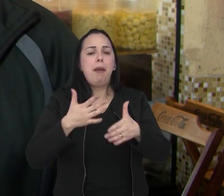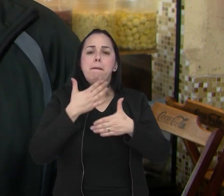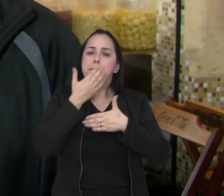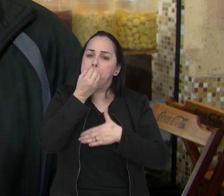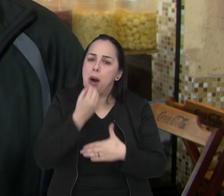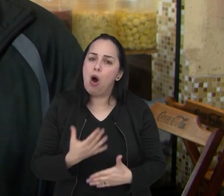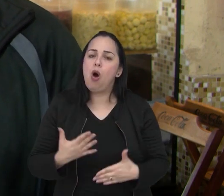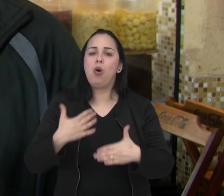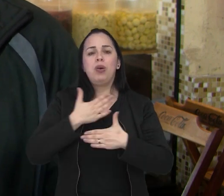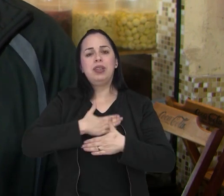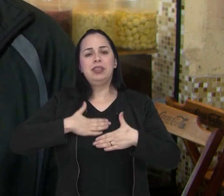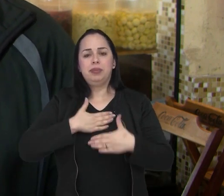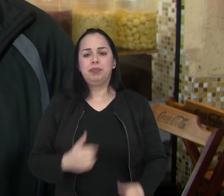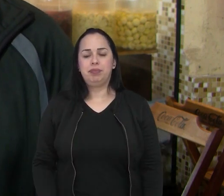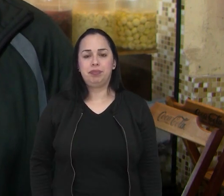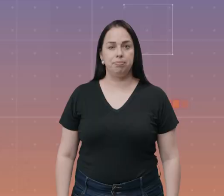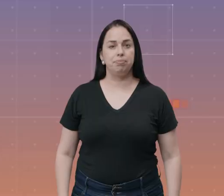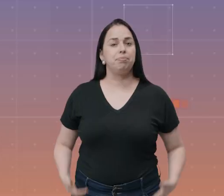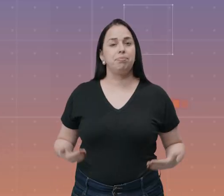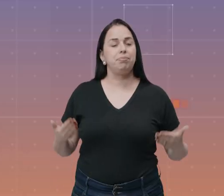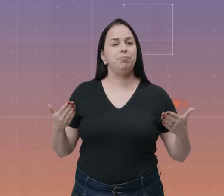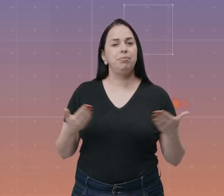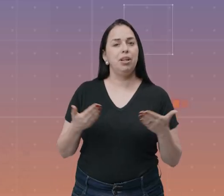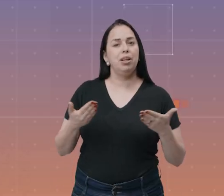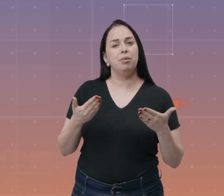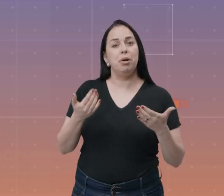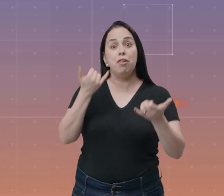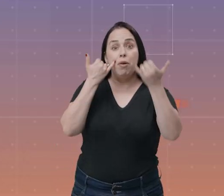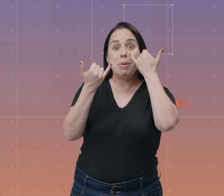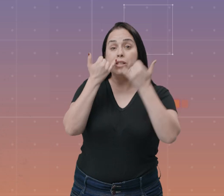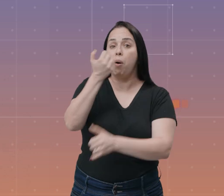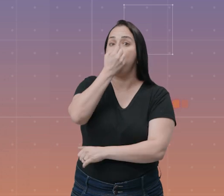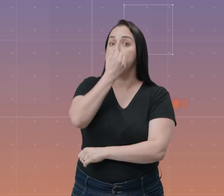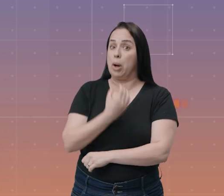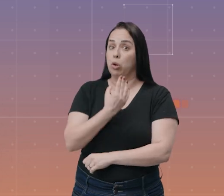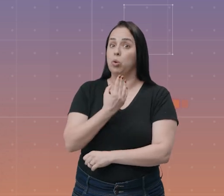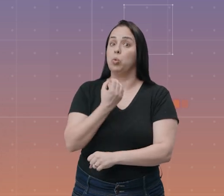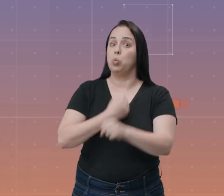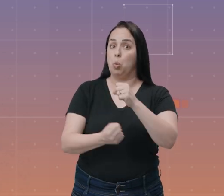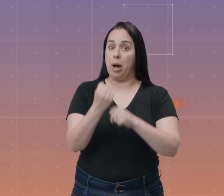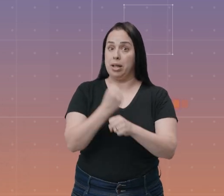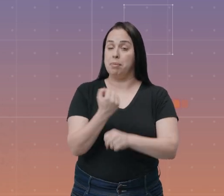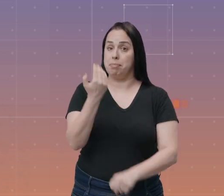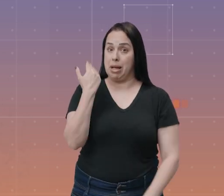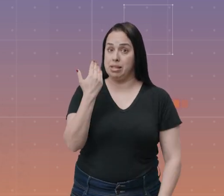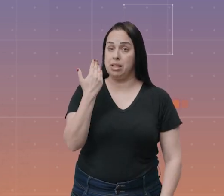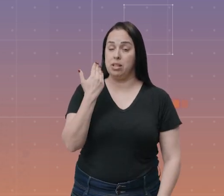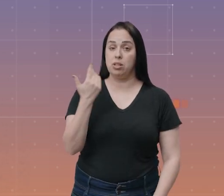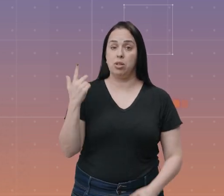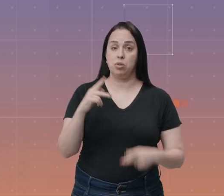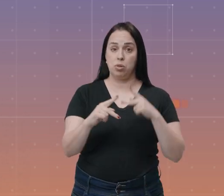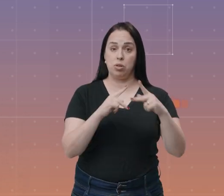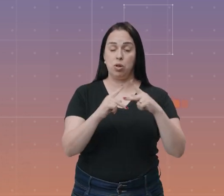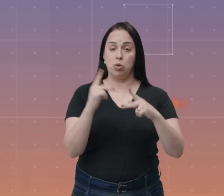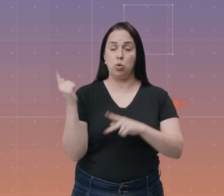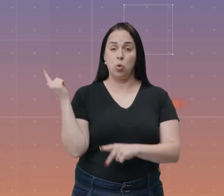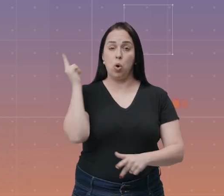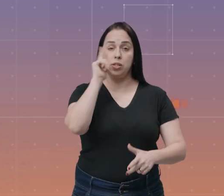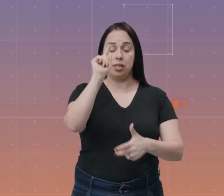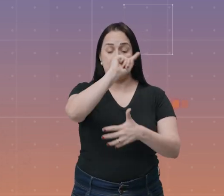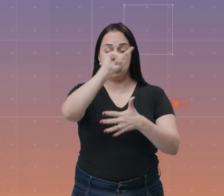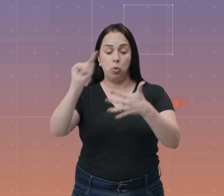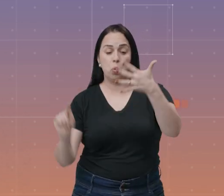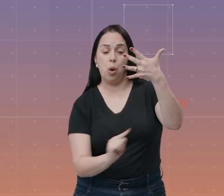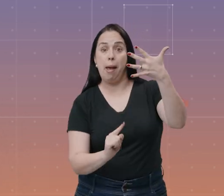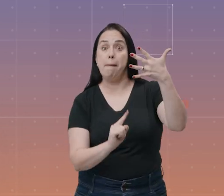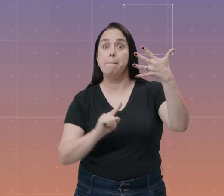gostoso, um ambiente mais agradável, né. E agora uma boa notícia. Em 2024, São José foi considerada uma